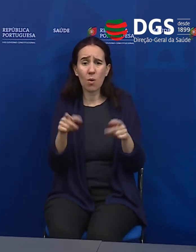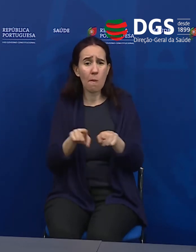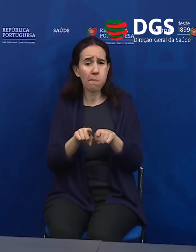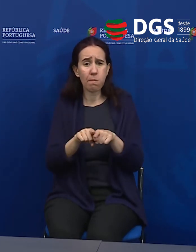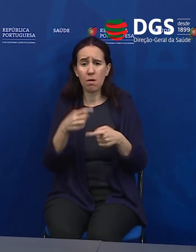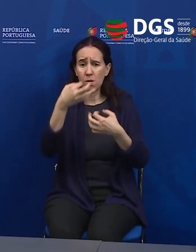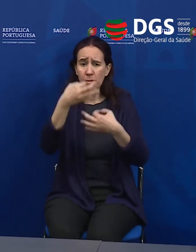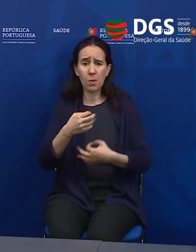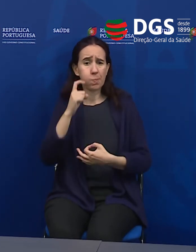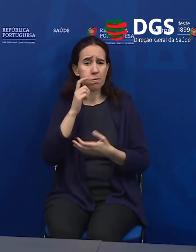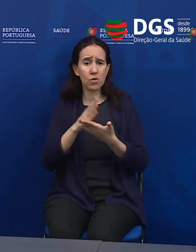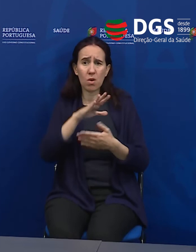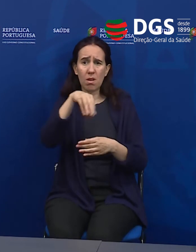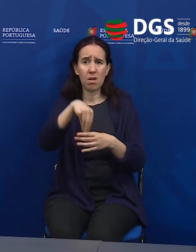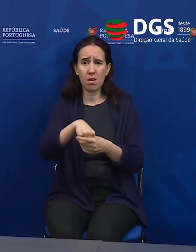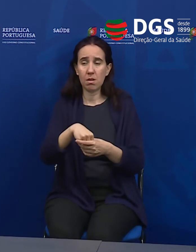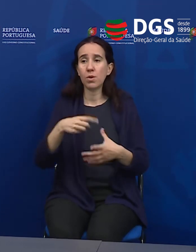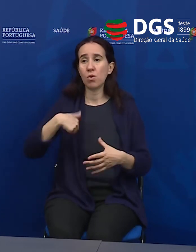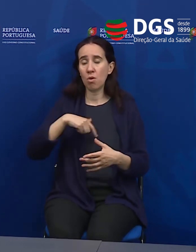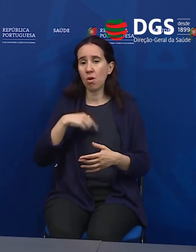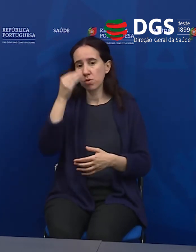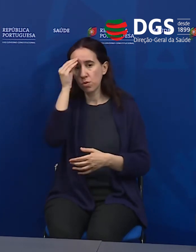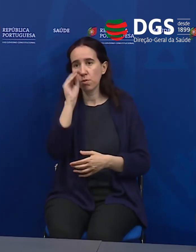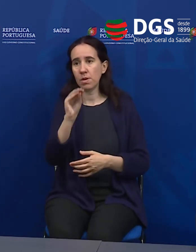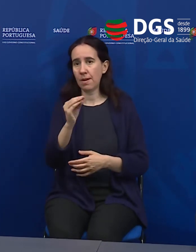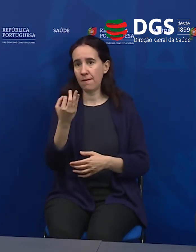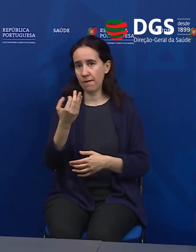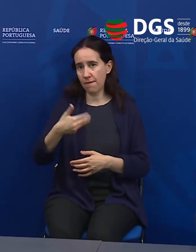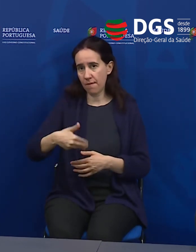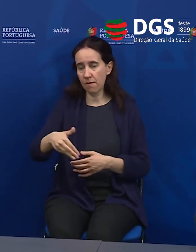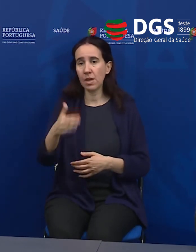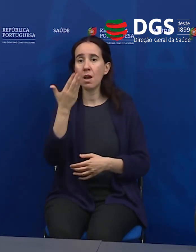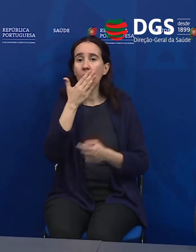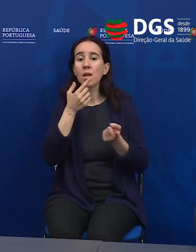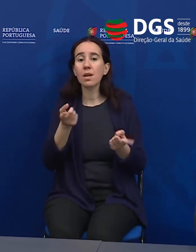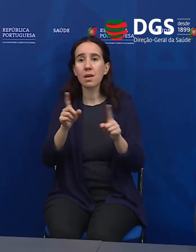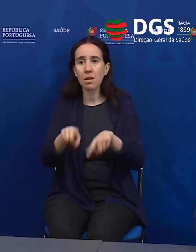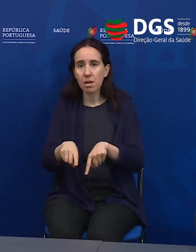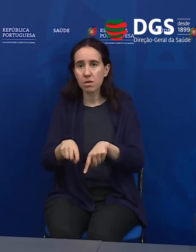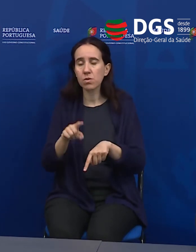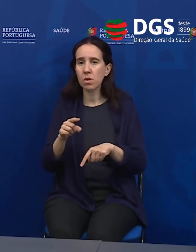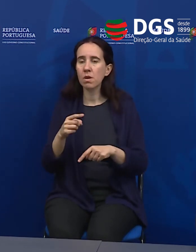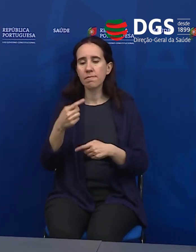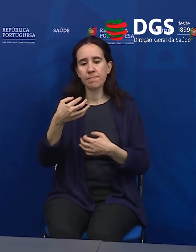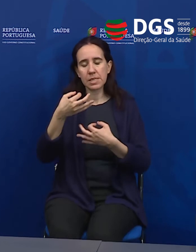comportamento seguro dentro da escola. E, portanto, o que nós vamos recomendar é que o regresso às aulas seja feito de forma